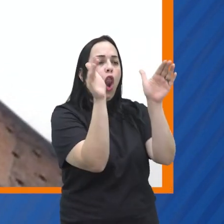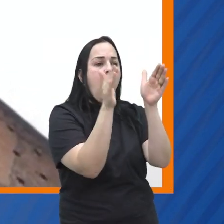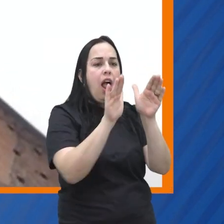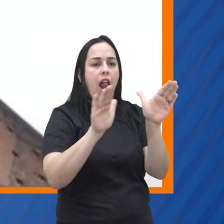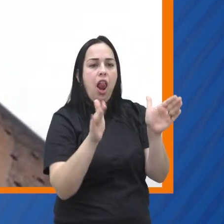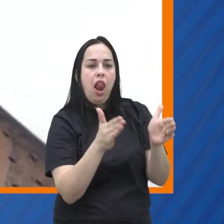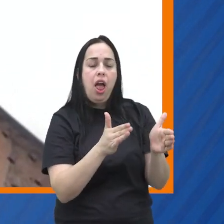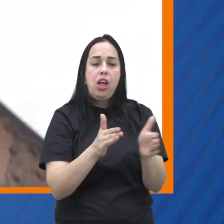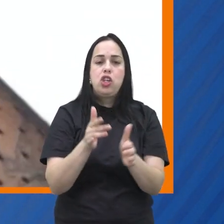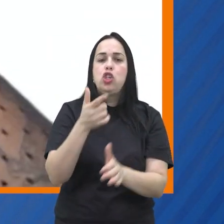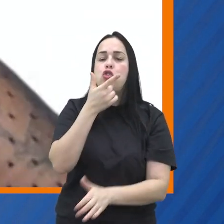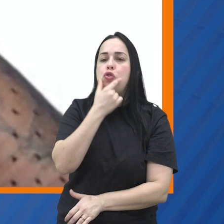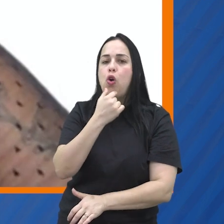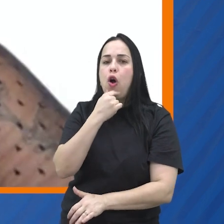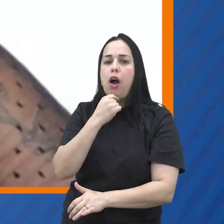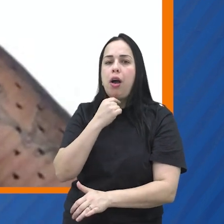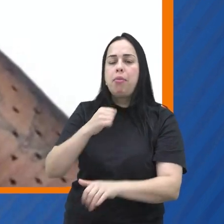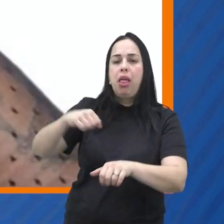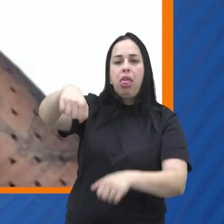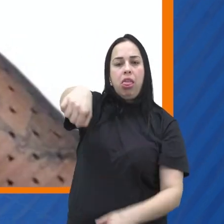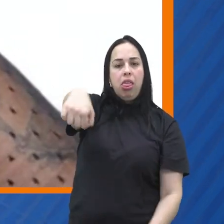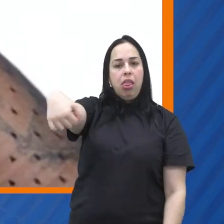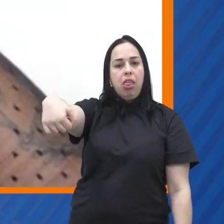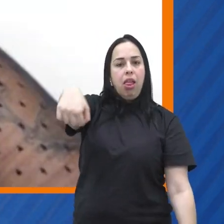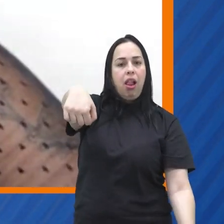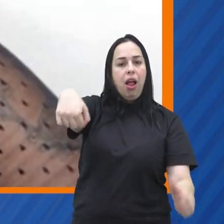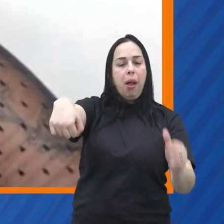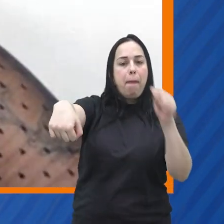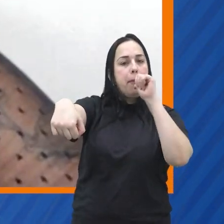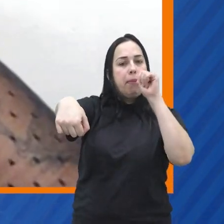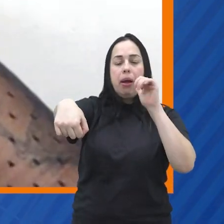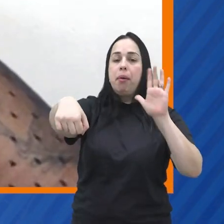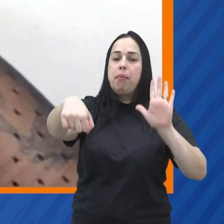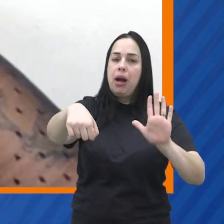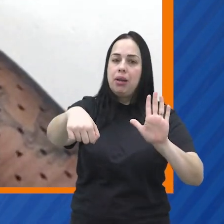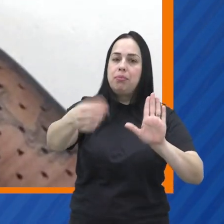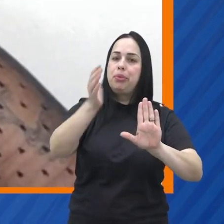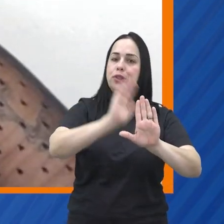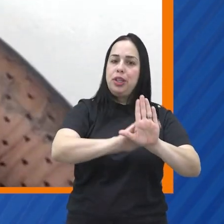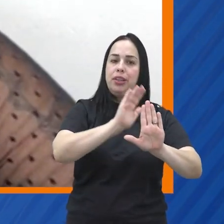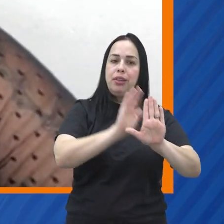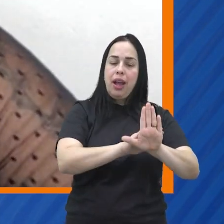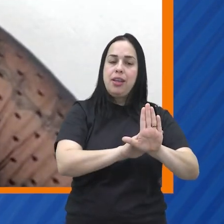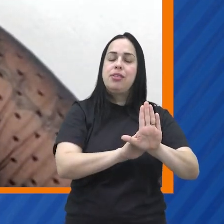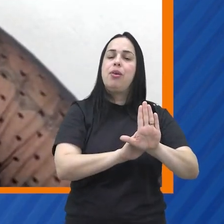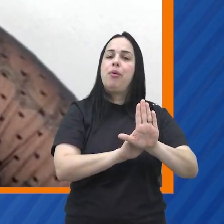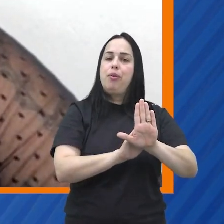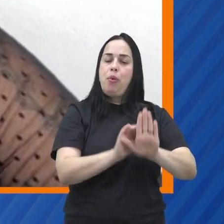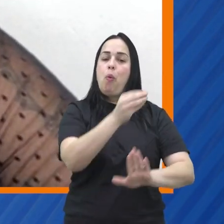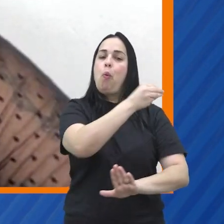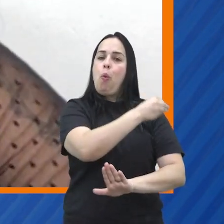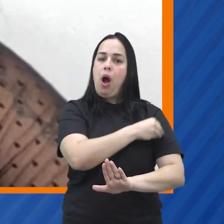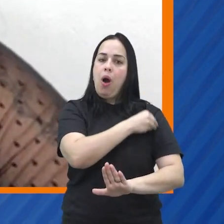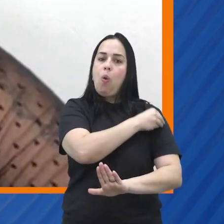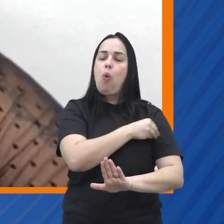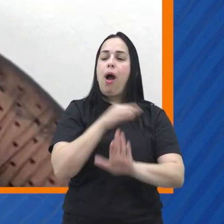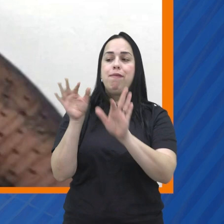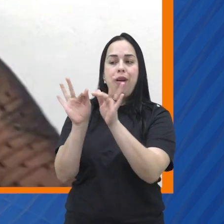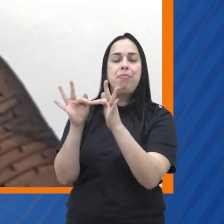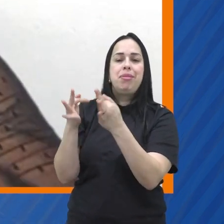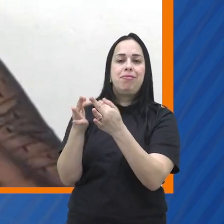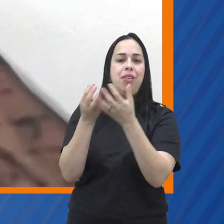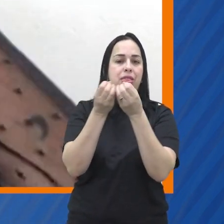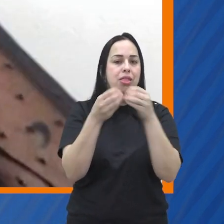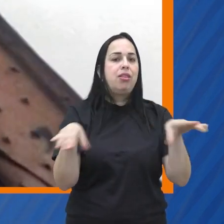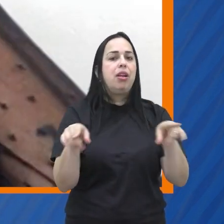ficar fazendo propagandas com mulheres com pouca roupa e homens bebendo em carrões. E, na verdade, o álcool está